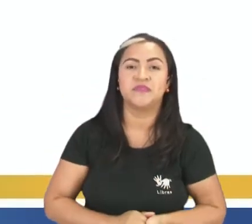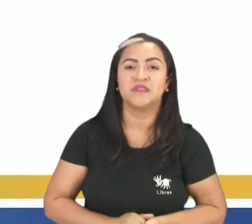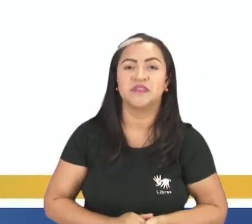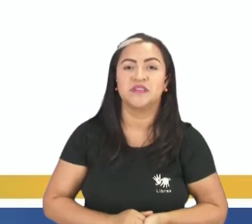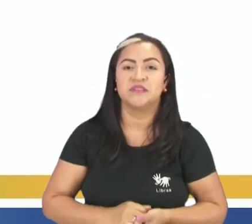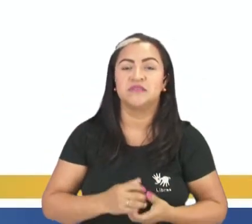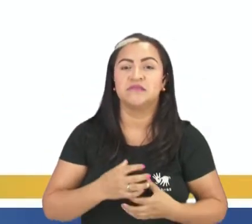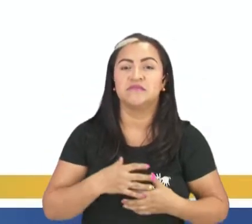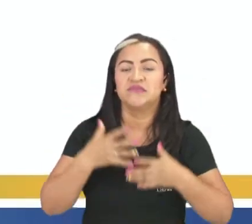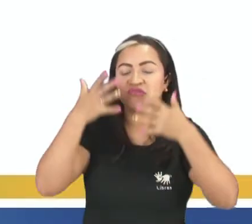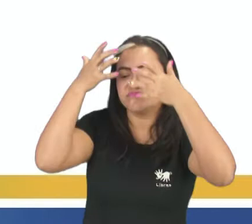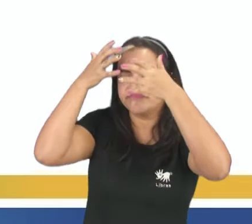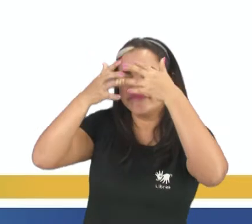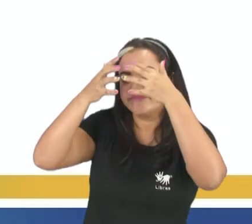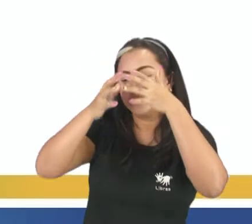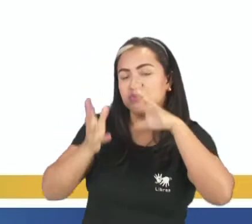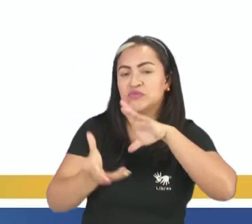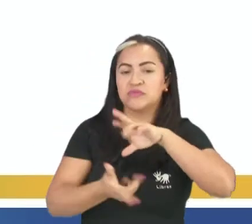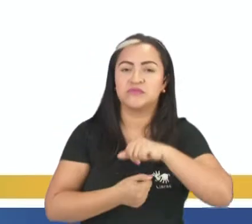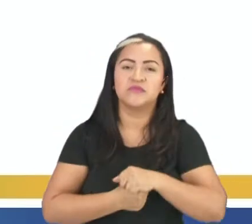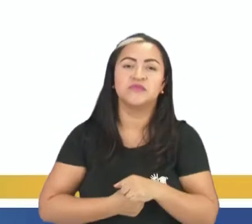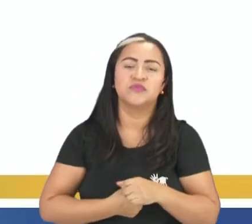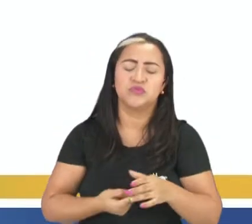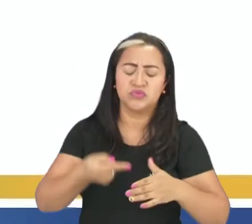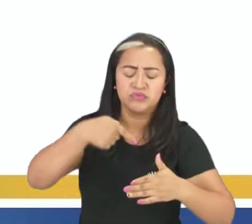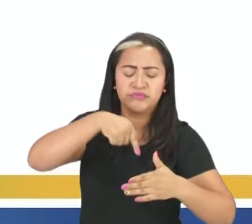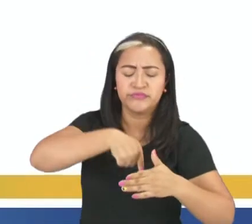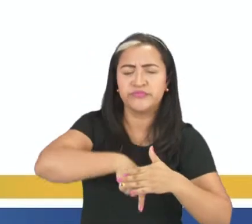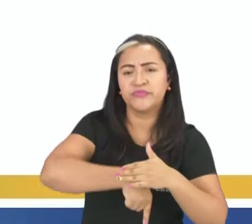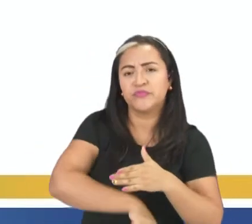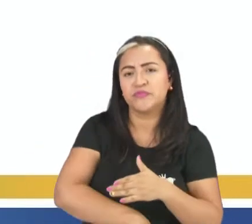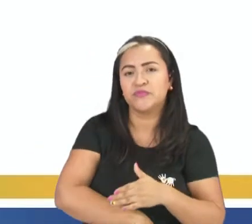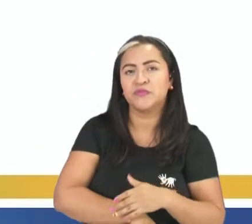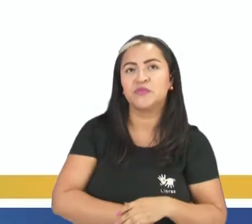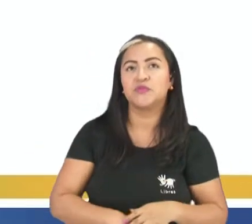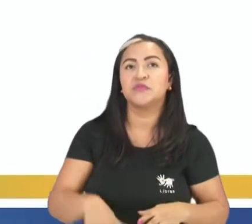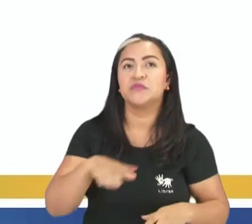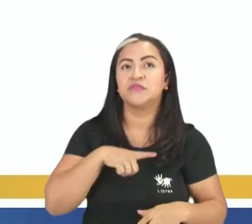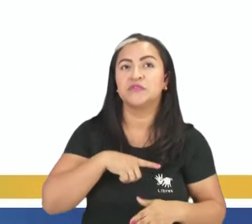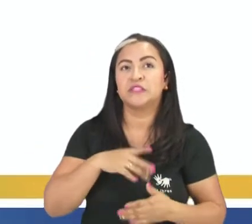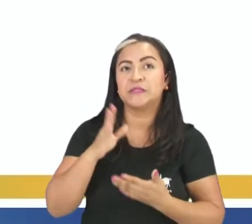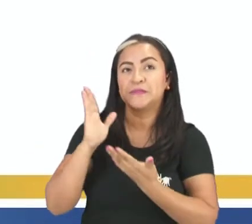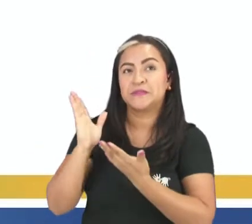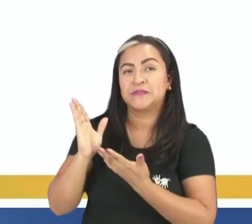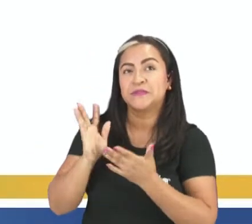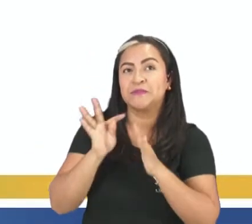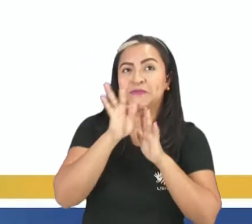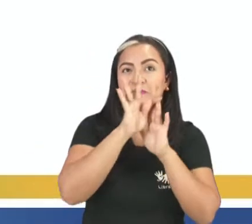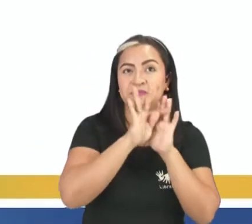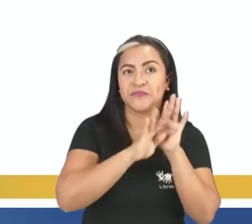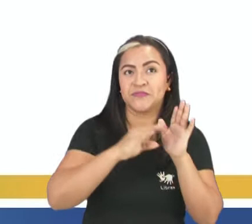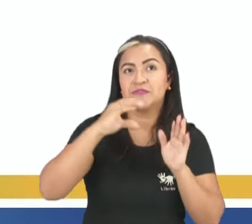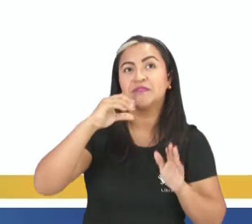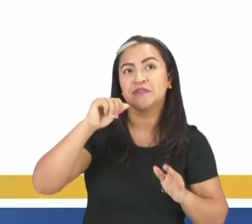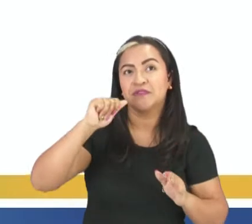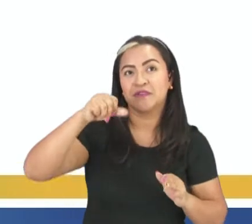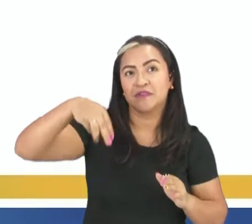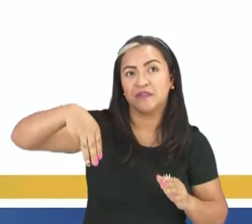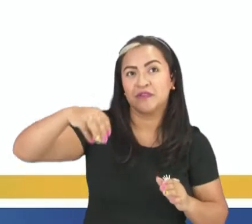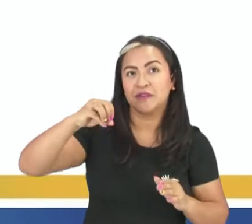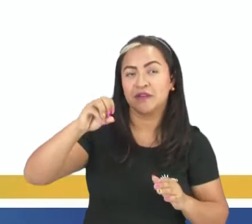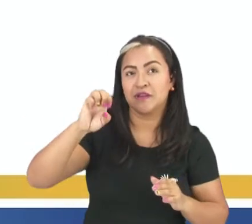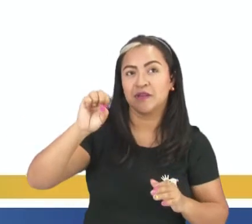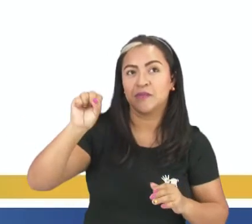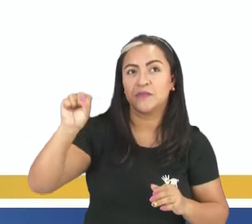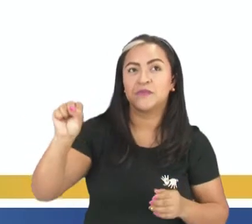do mundo, a infinitude das coisas. E nós temos aqui um texto de Luís de Camões, que é esse grande